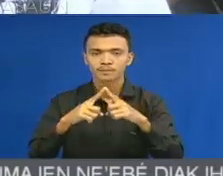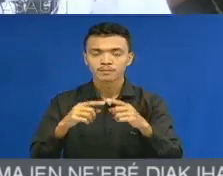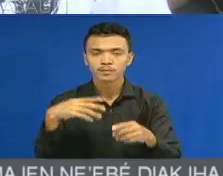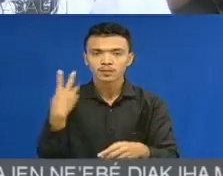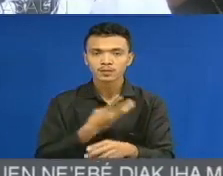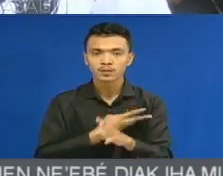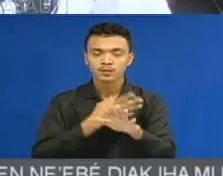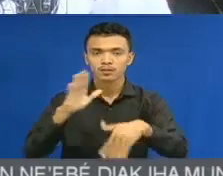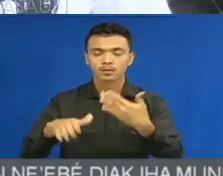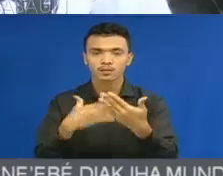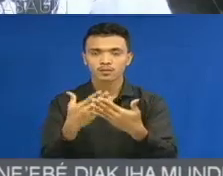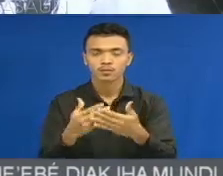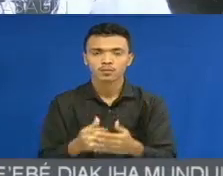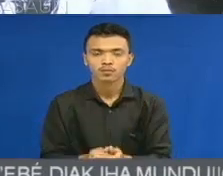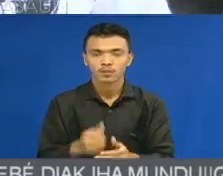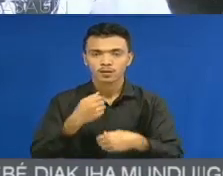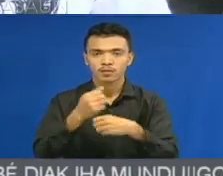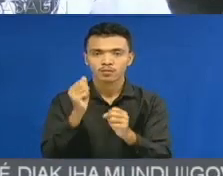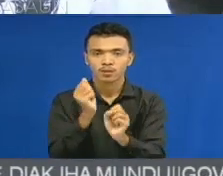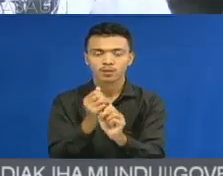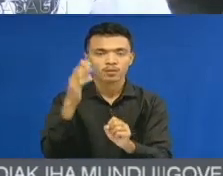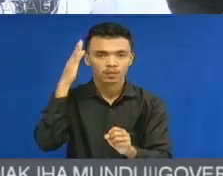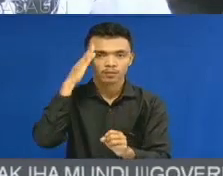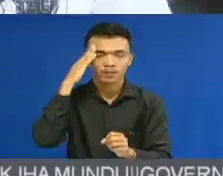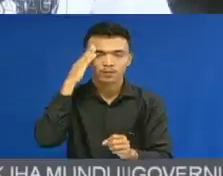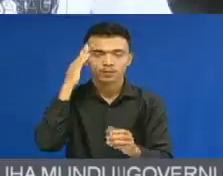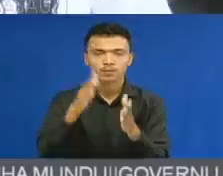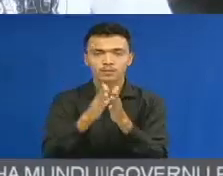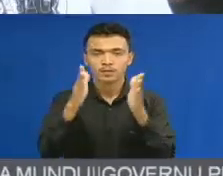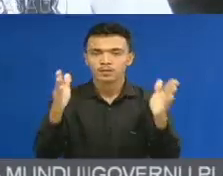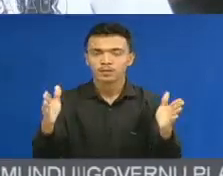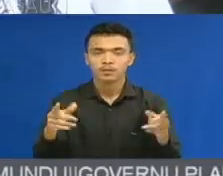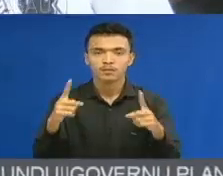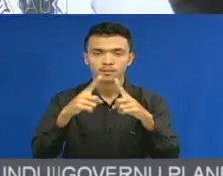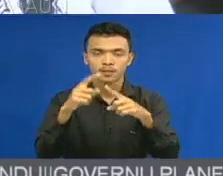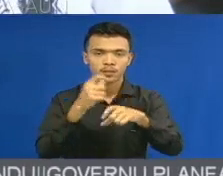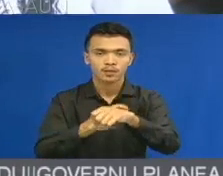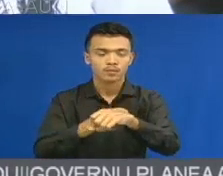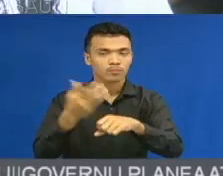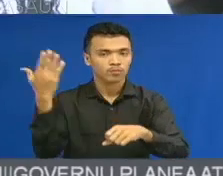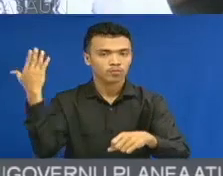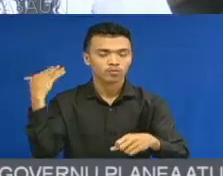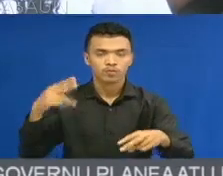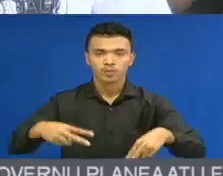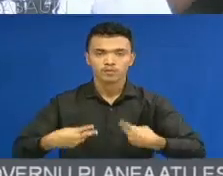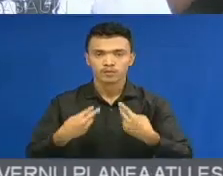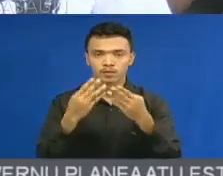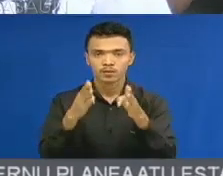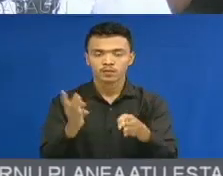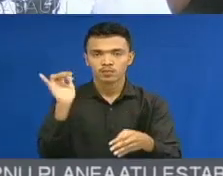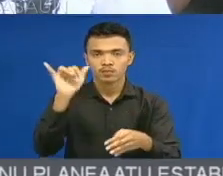ito hototu liderance rohotu atu halo reflexão klean kona ba tempo Sira ulu kita ne heroi Sira